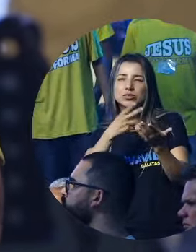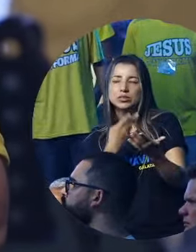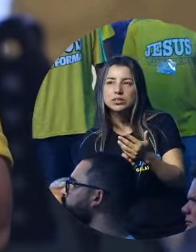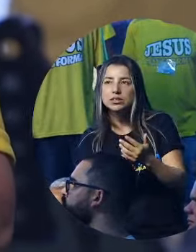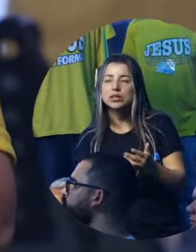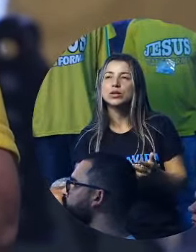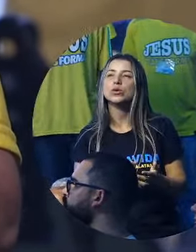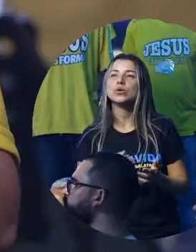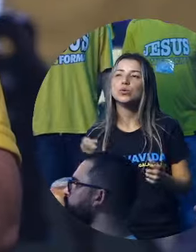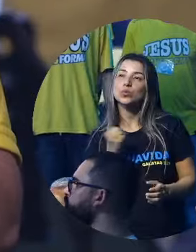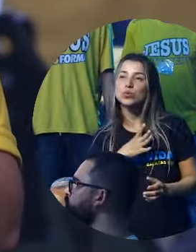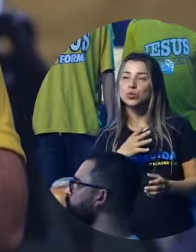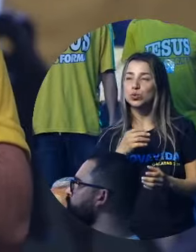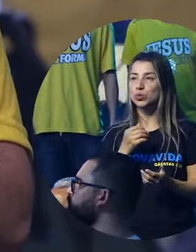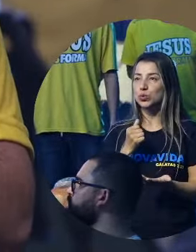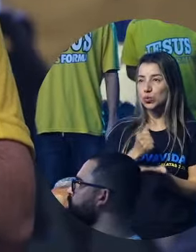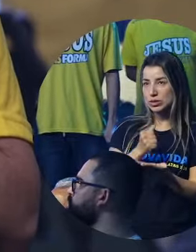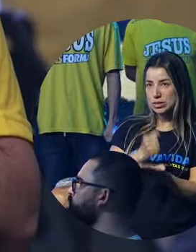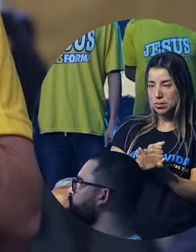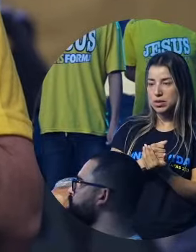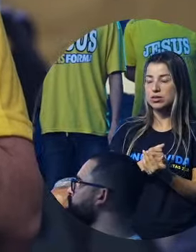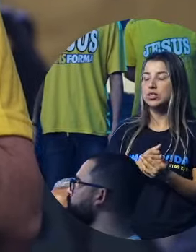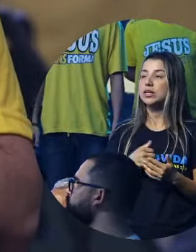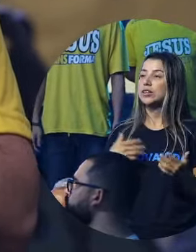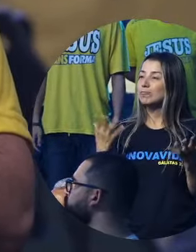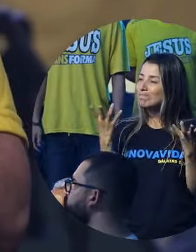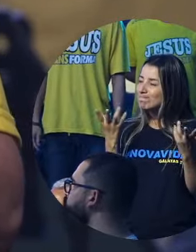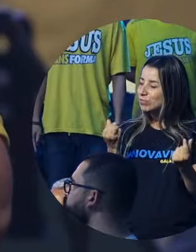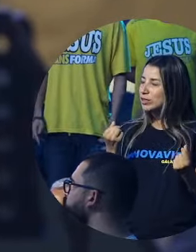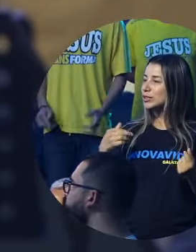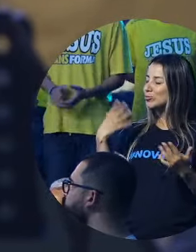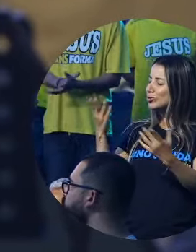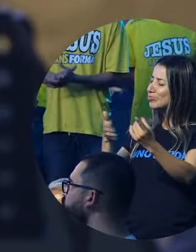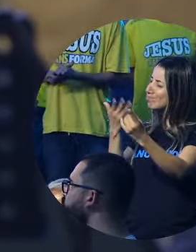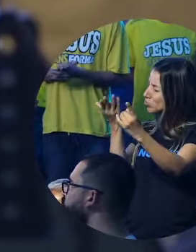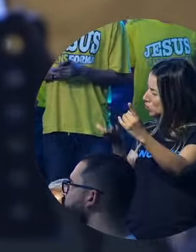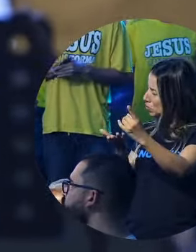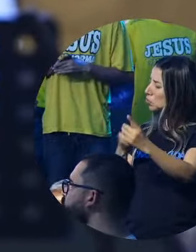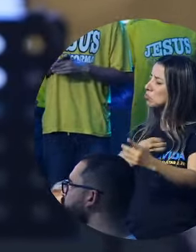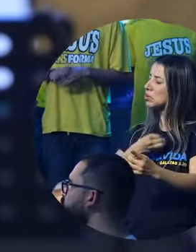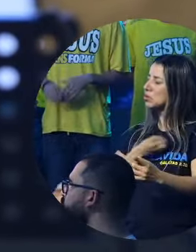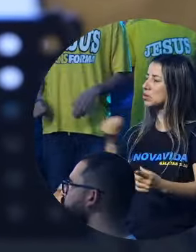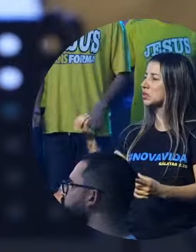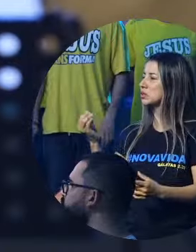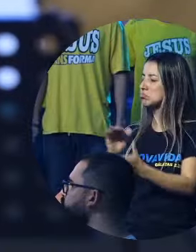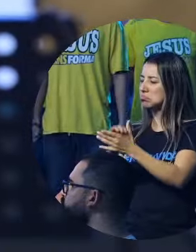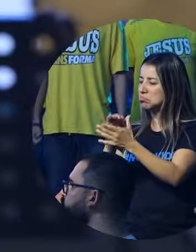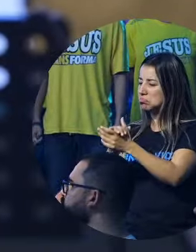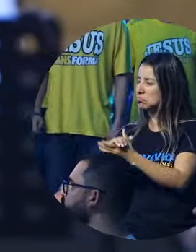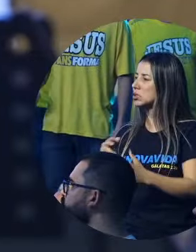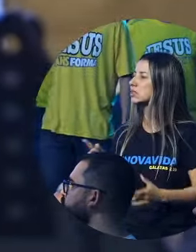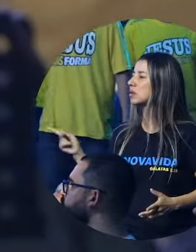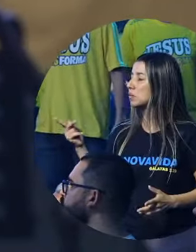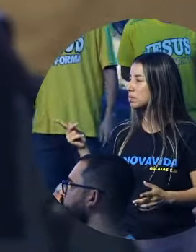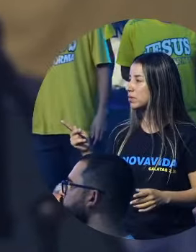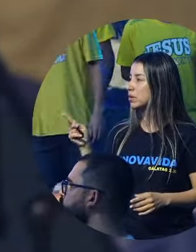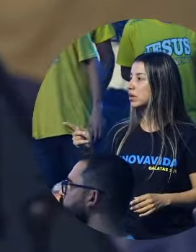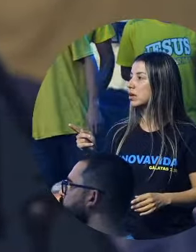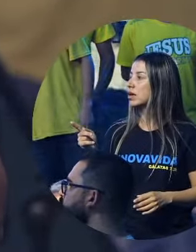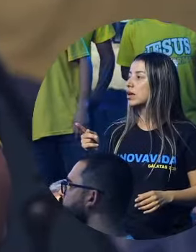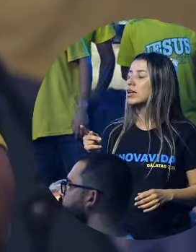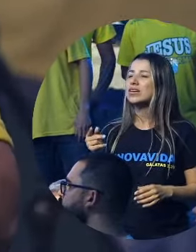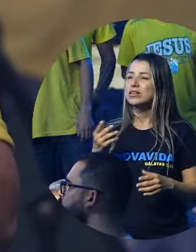Wanda. Nós queremos honrar. A gente ia passar um vídeo, esse vídeo vai ficar disponível nas redes sociais de Missões Nacionais. Eu quero registrar aqui